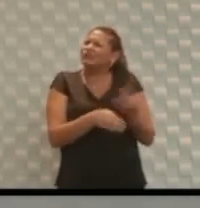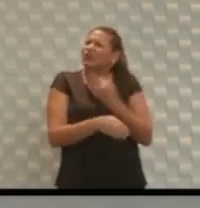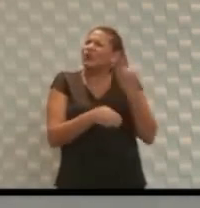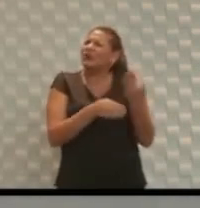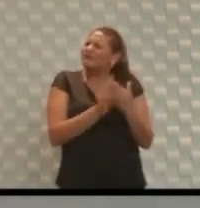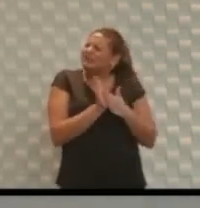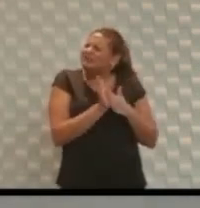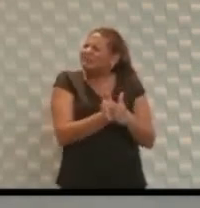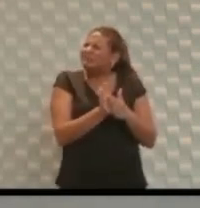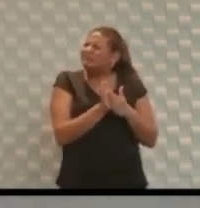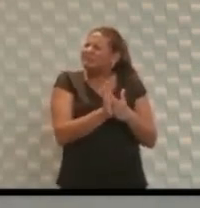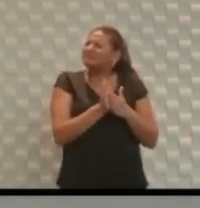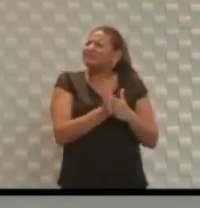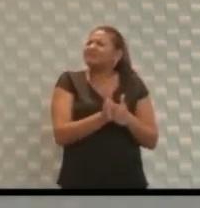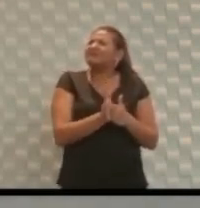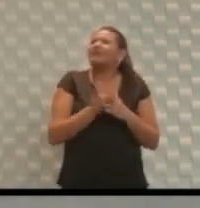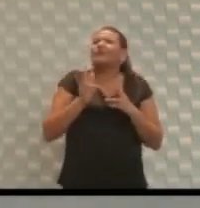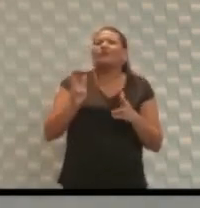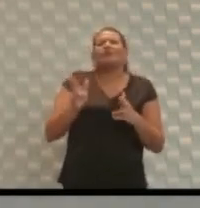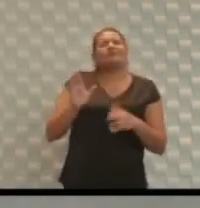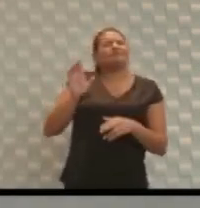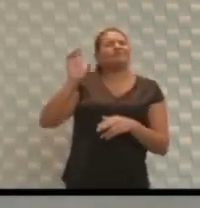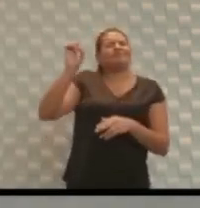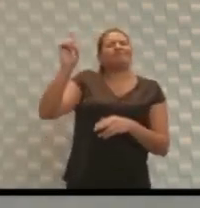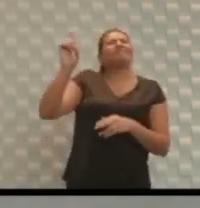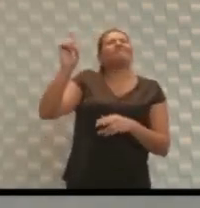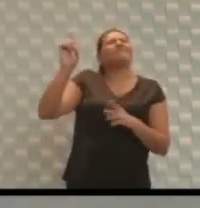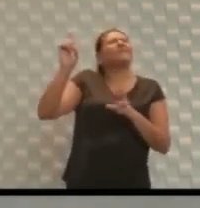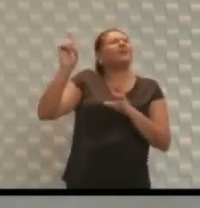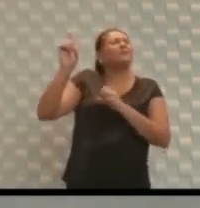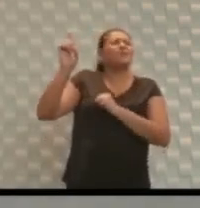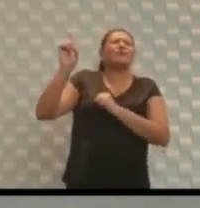com o amor do Senhor, não aquele amor